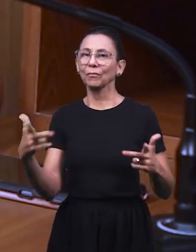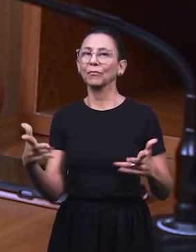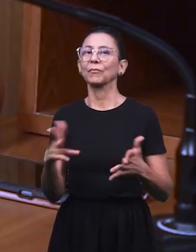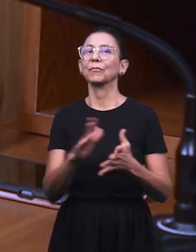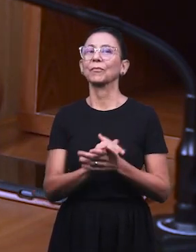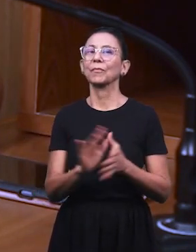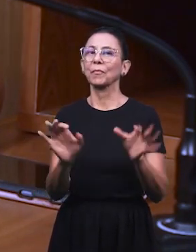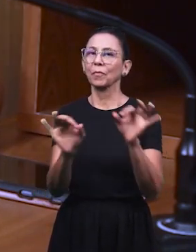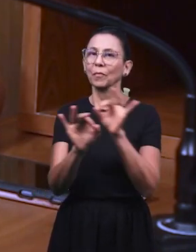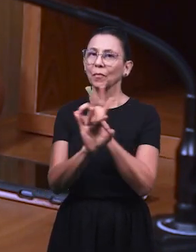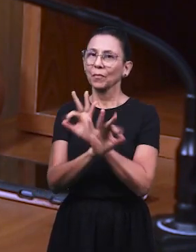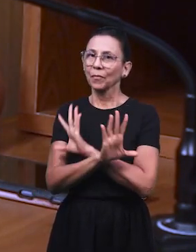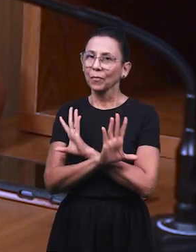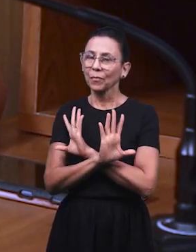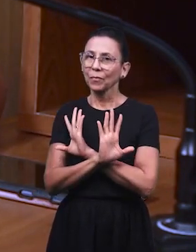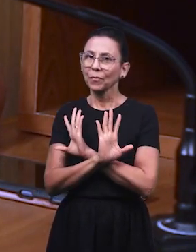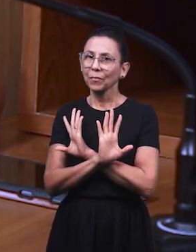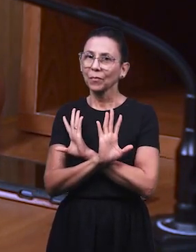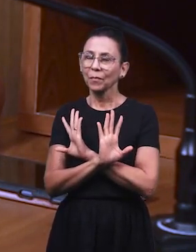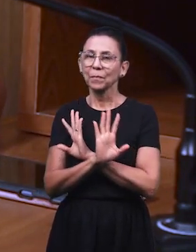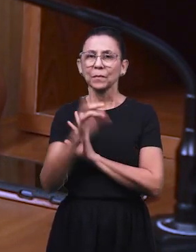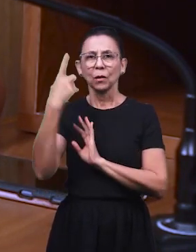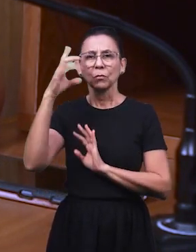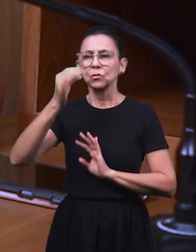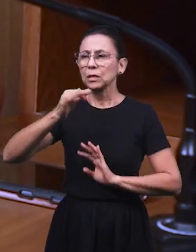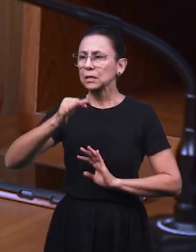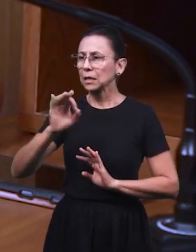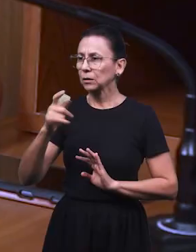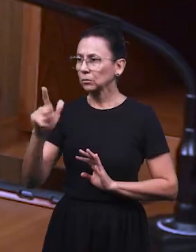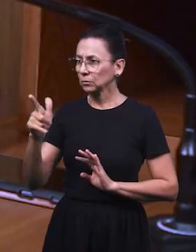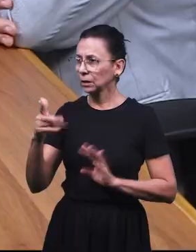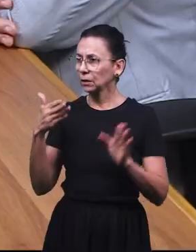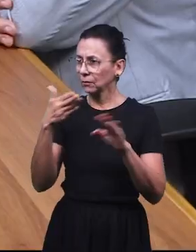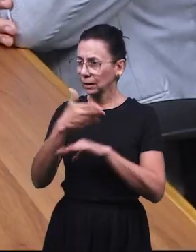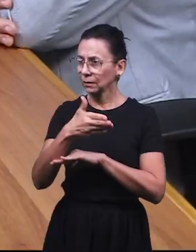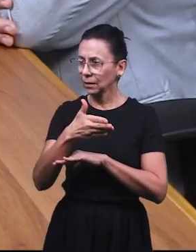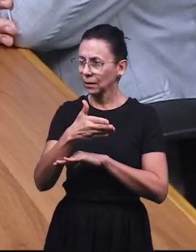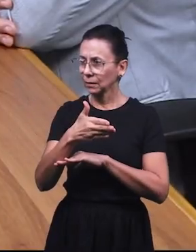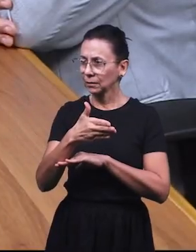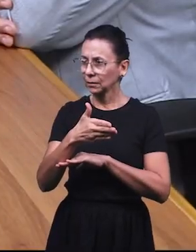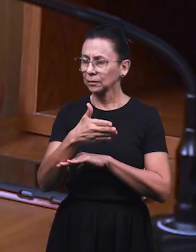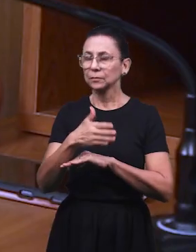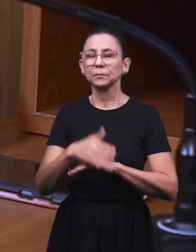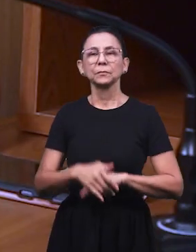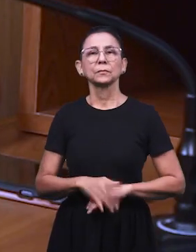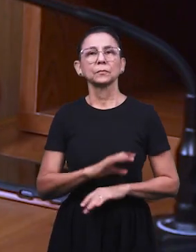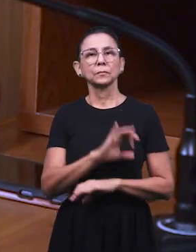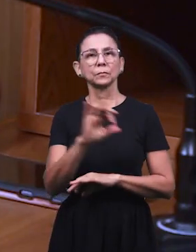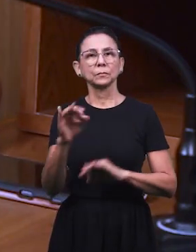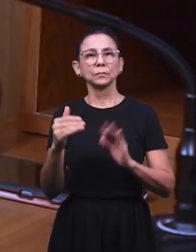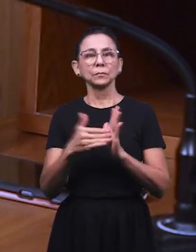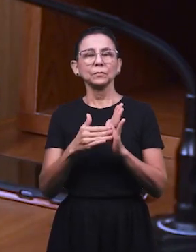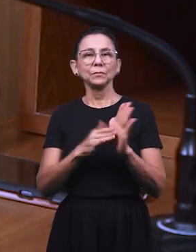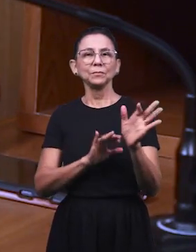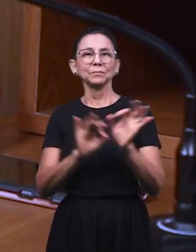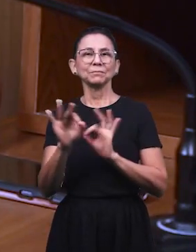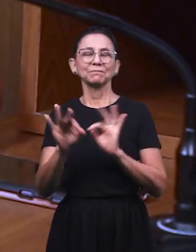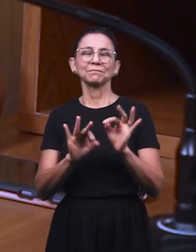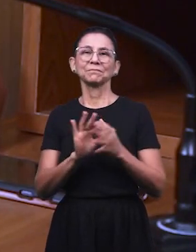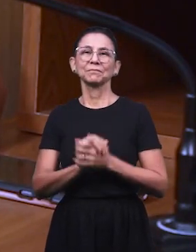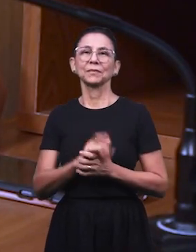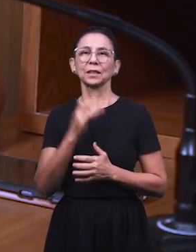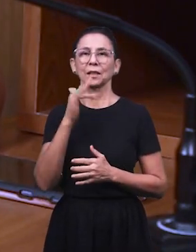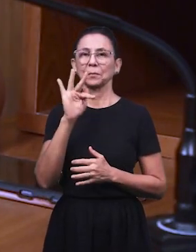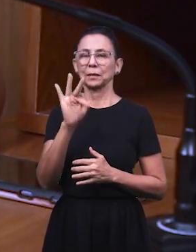quadro já gravado. Daqui a pouco vai ao ar, a gente ainda não tem a data certinha, né, pastor? Isso. Mas já tá tudo meio